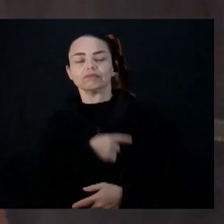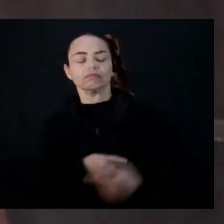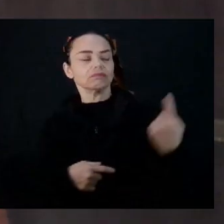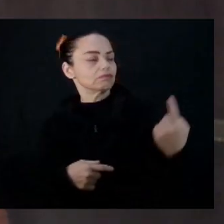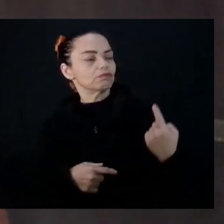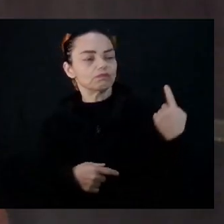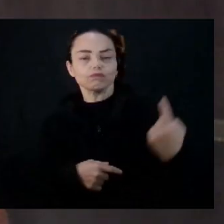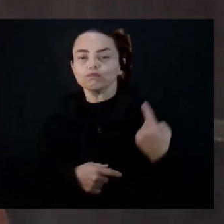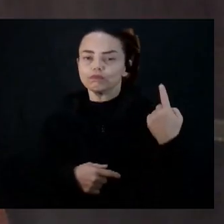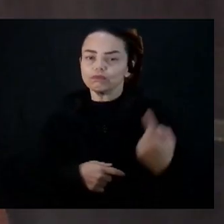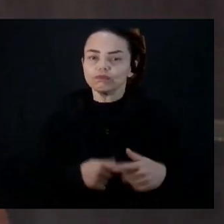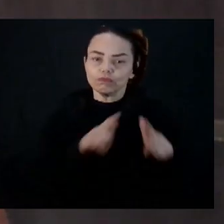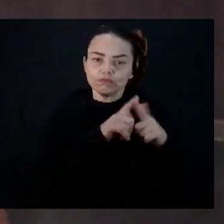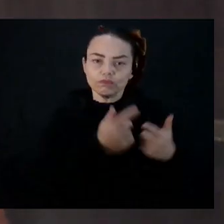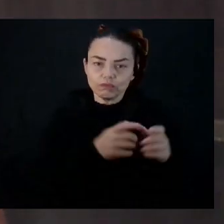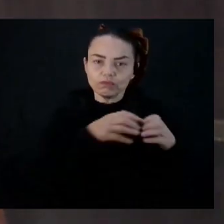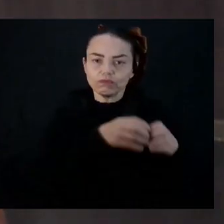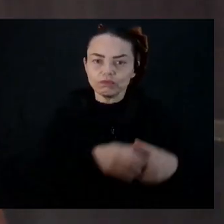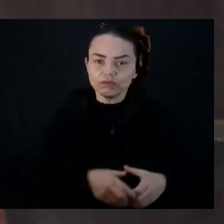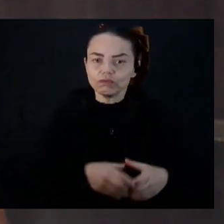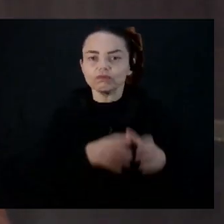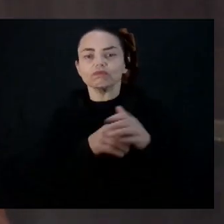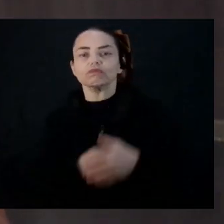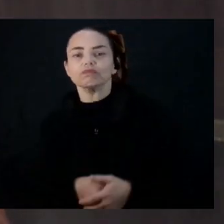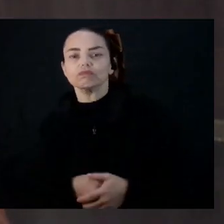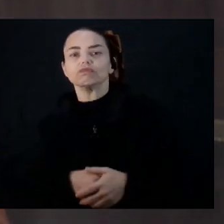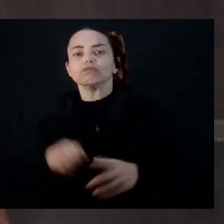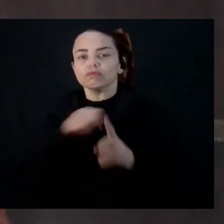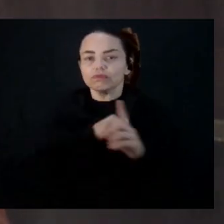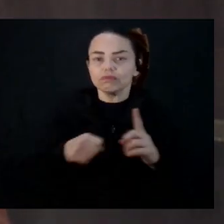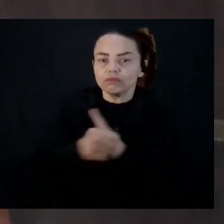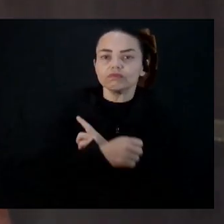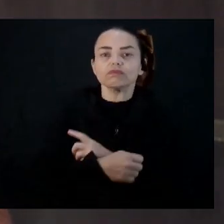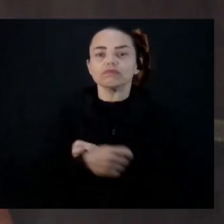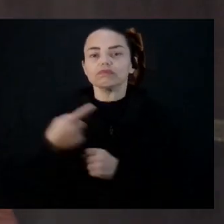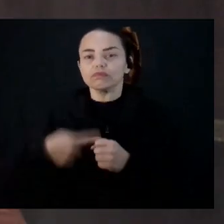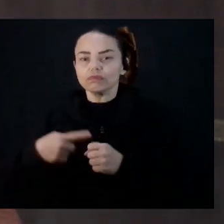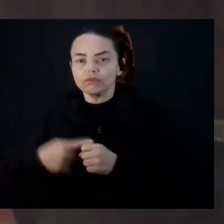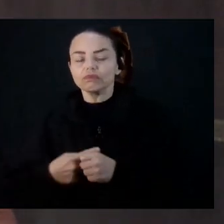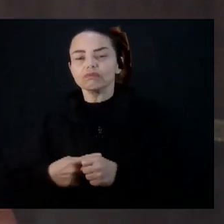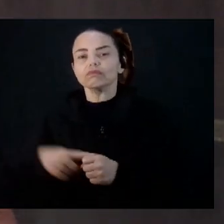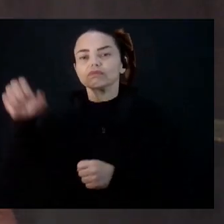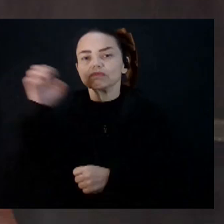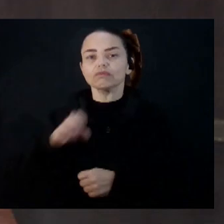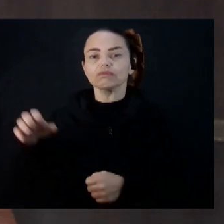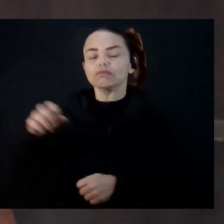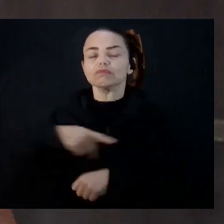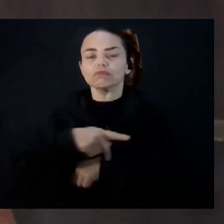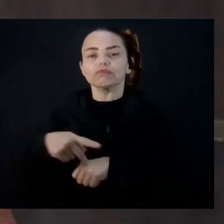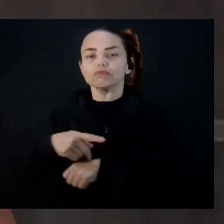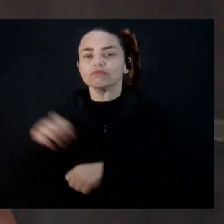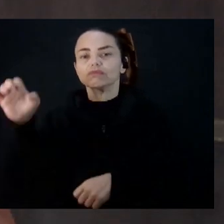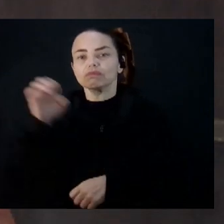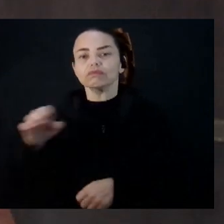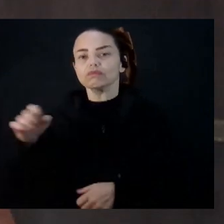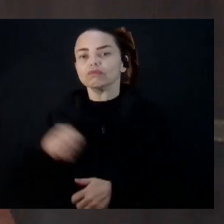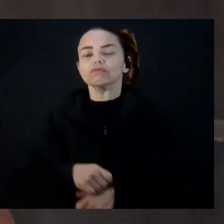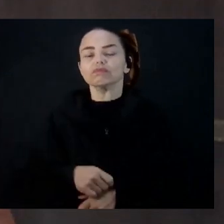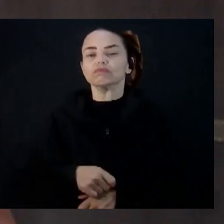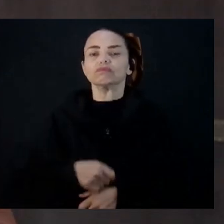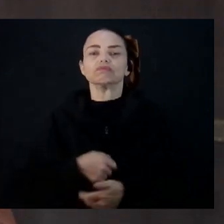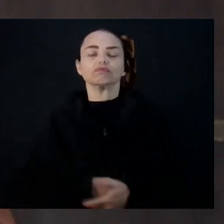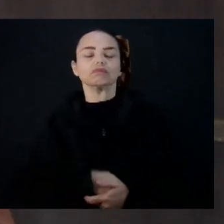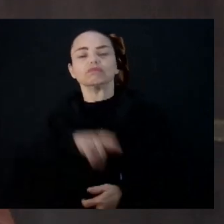um grupo familiar, um grupo social, uma cidade, um estado, um país, mas somos todos indivíduos diferentes,